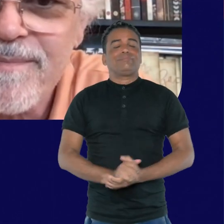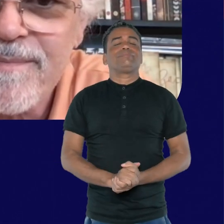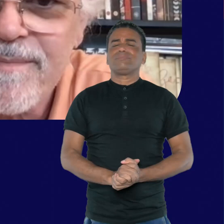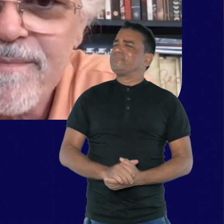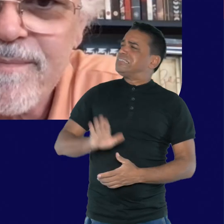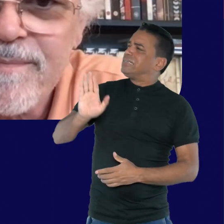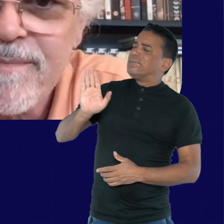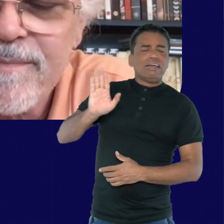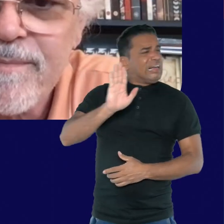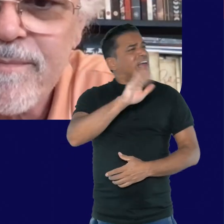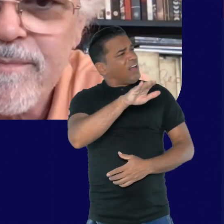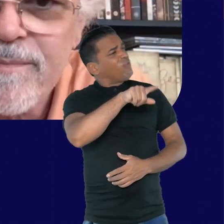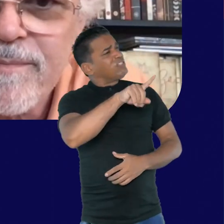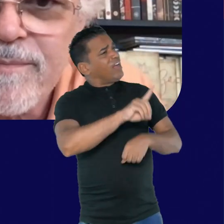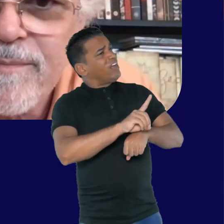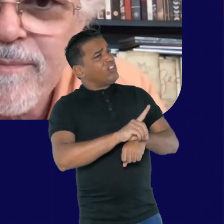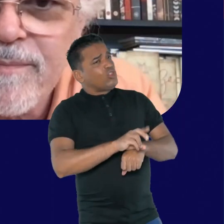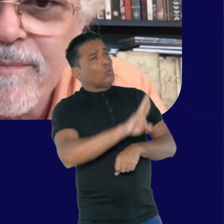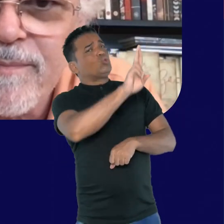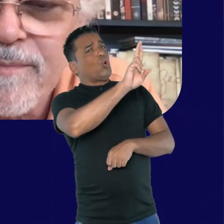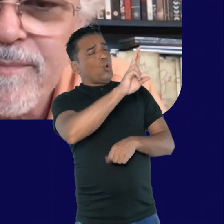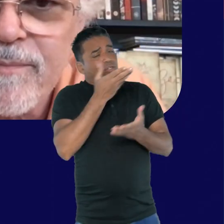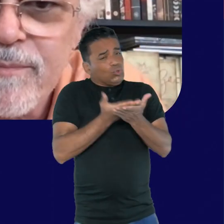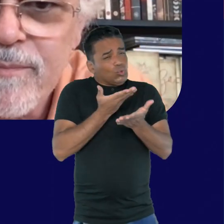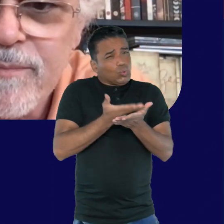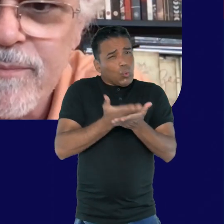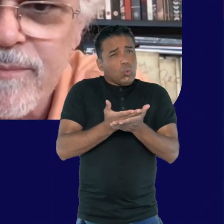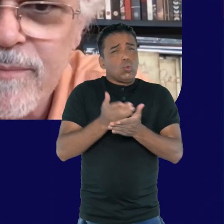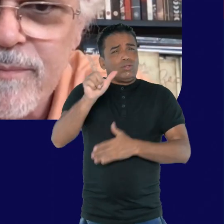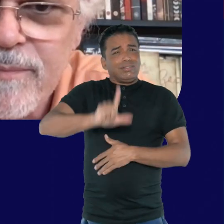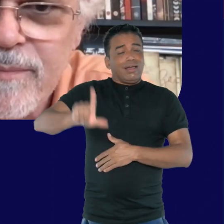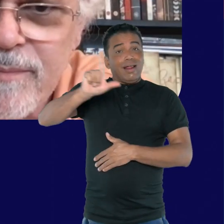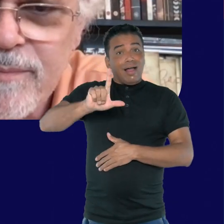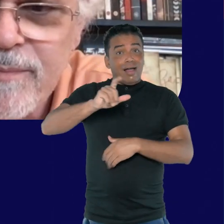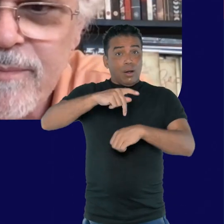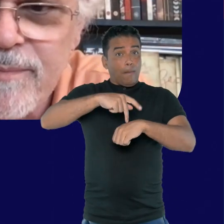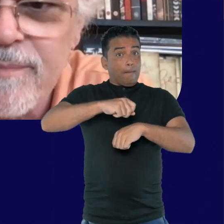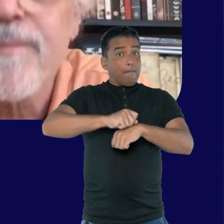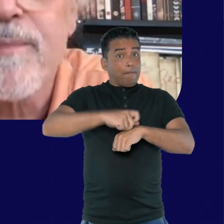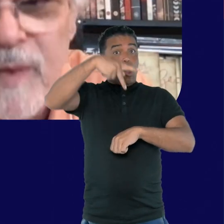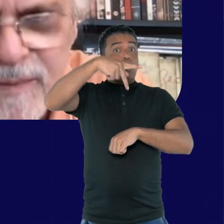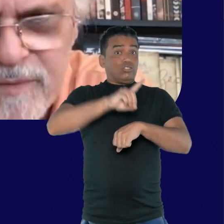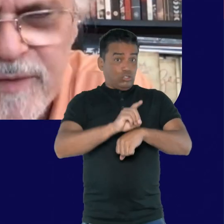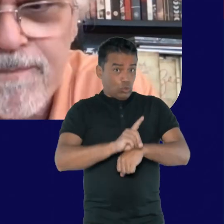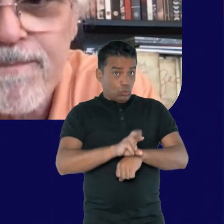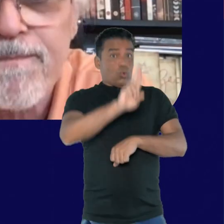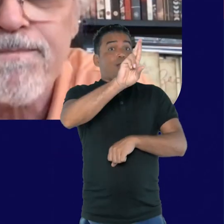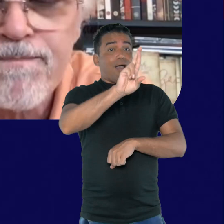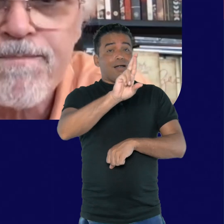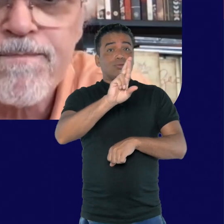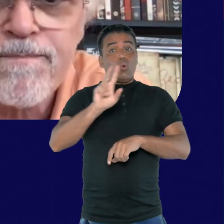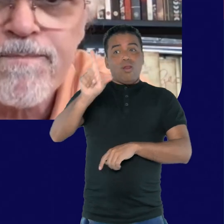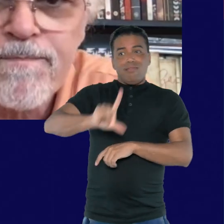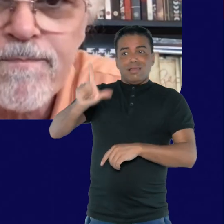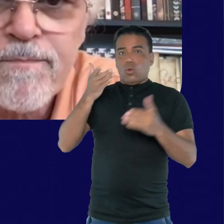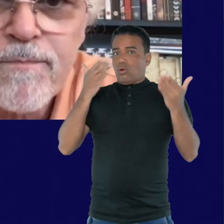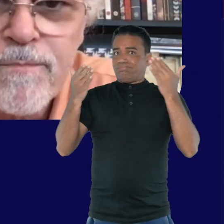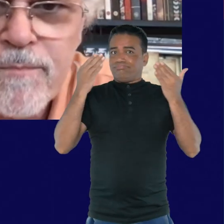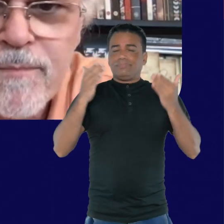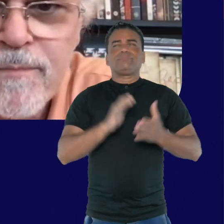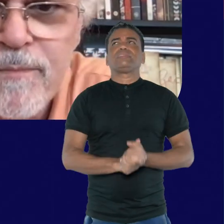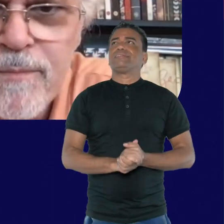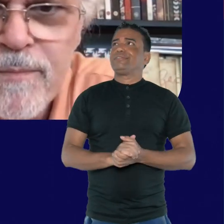você é doutor em estudos literários com pós-doutorado em literatura comparada. Então, assim, e você vem de uma